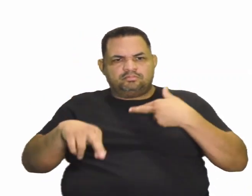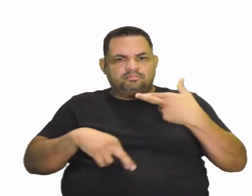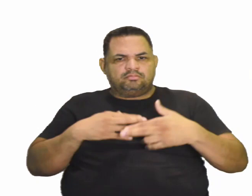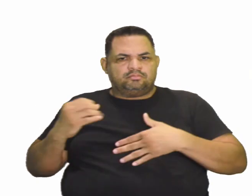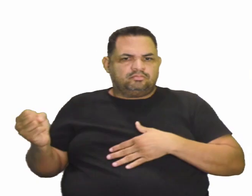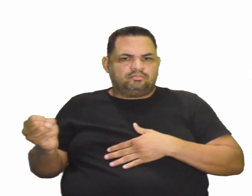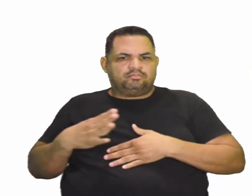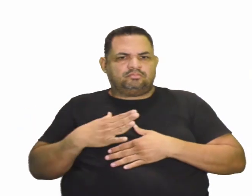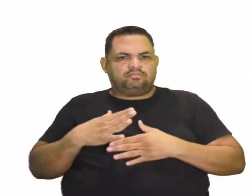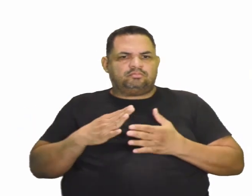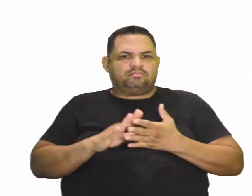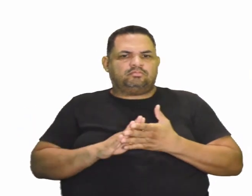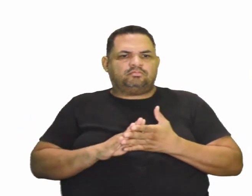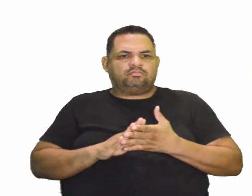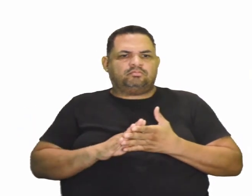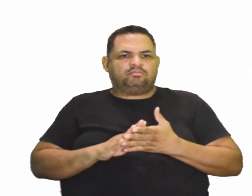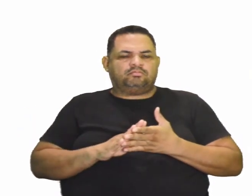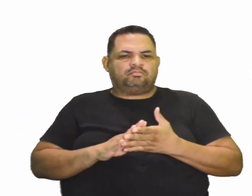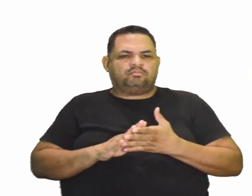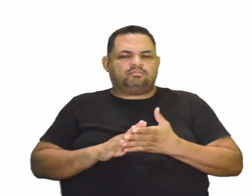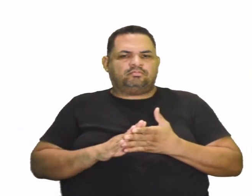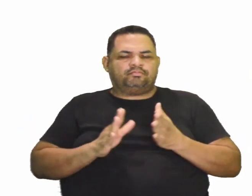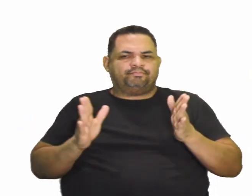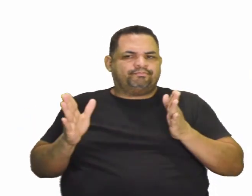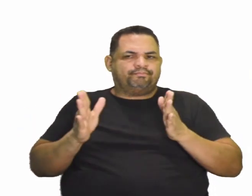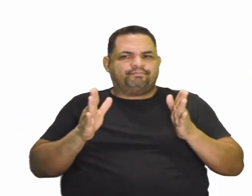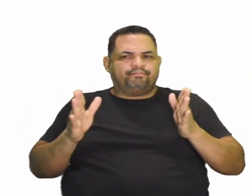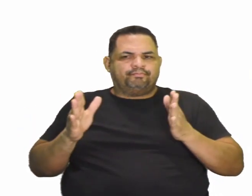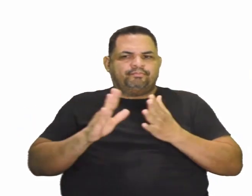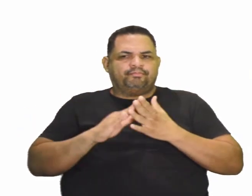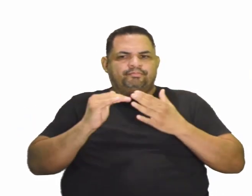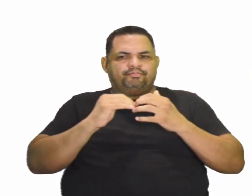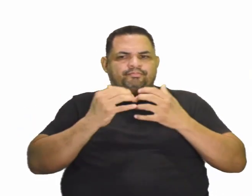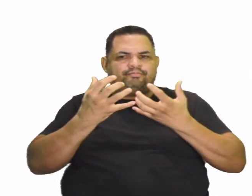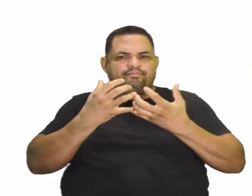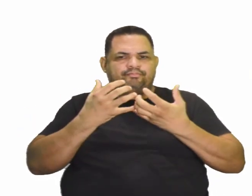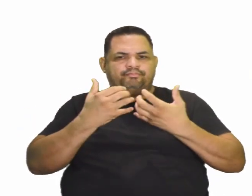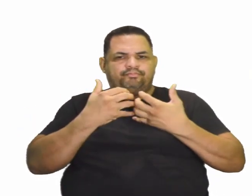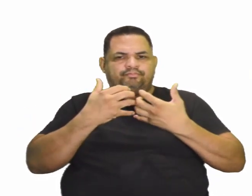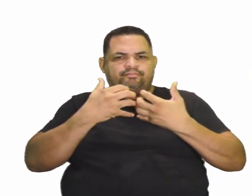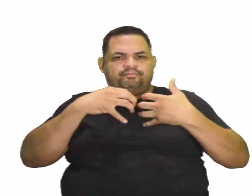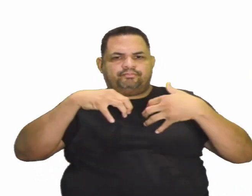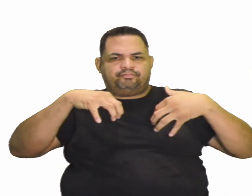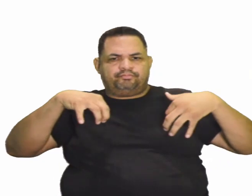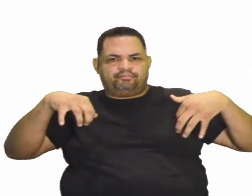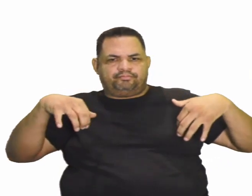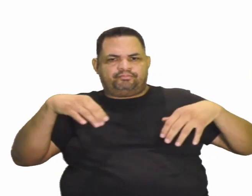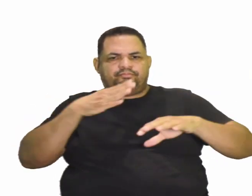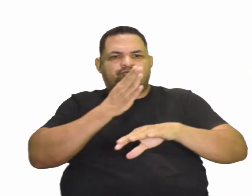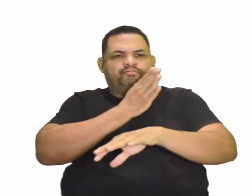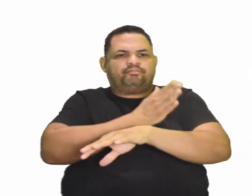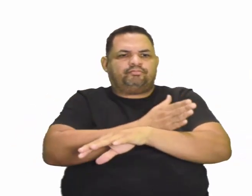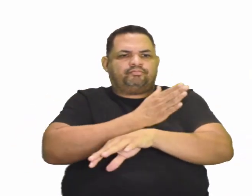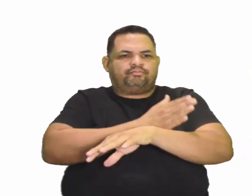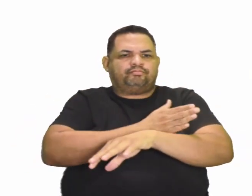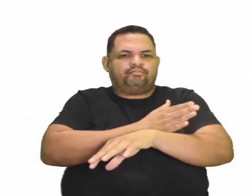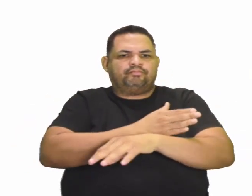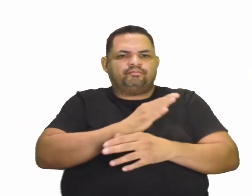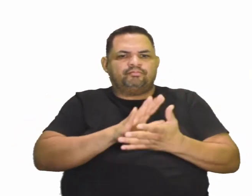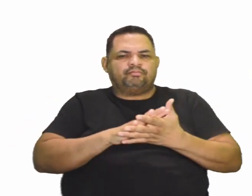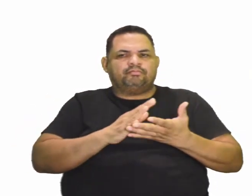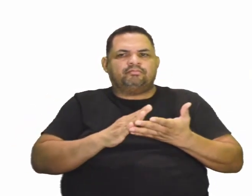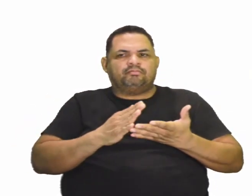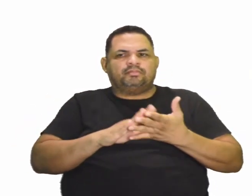renascentista, né? É um período que afasta do período medieval, né? Aquele período de trevas, que